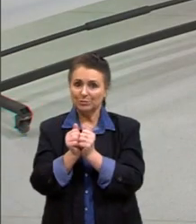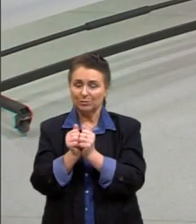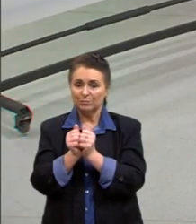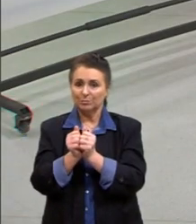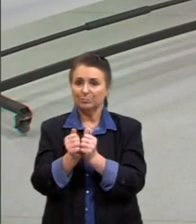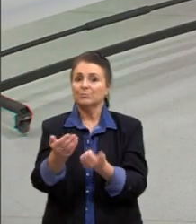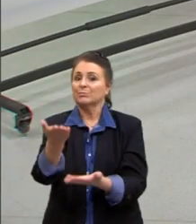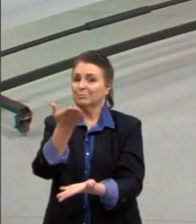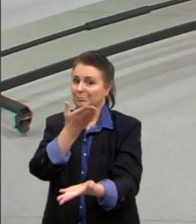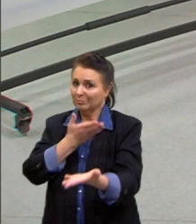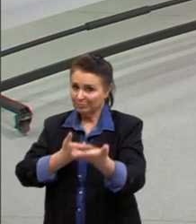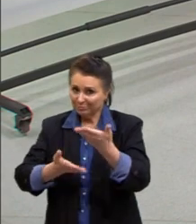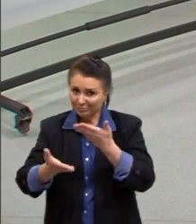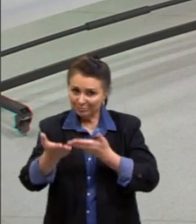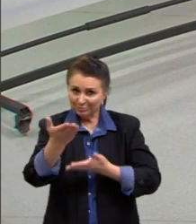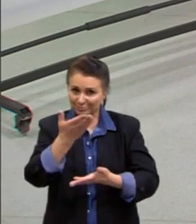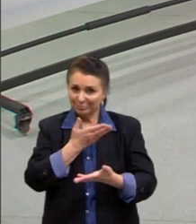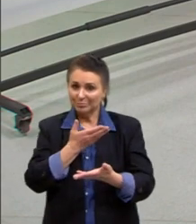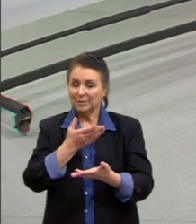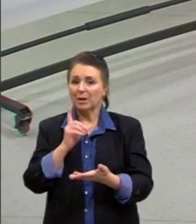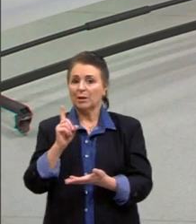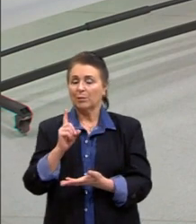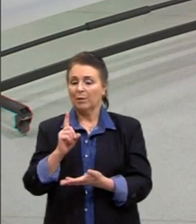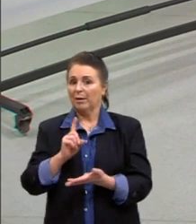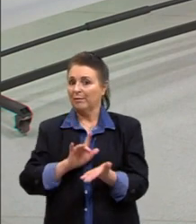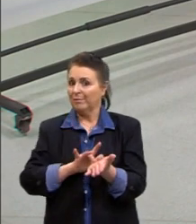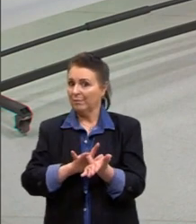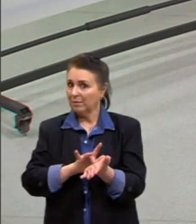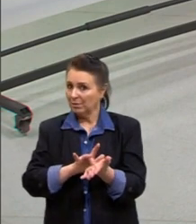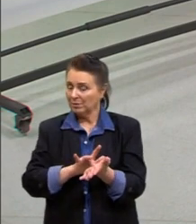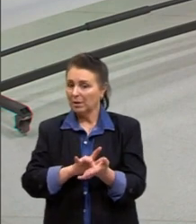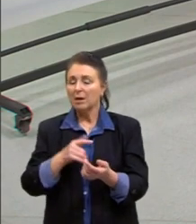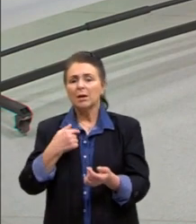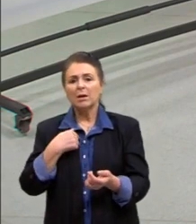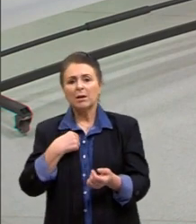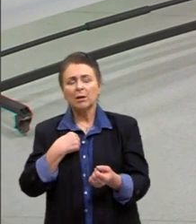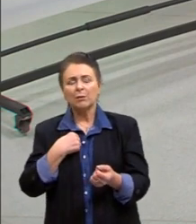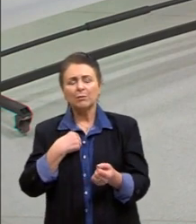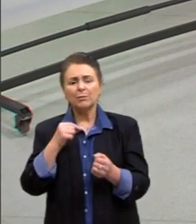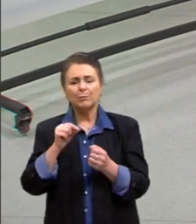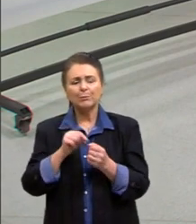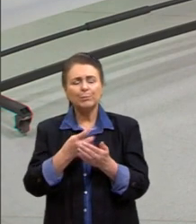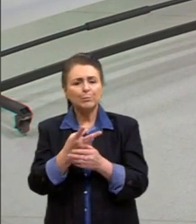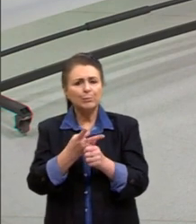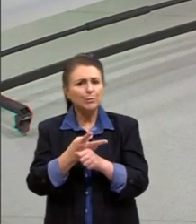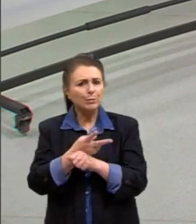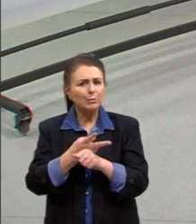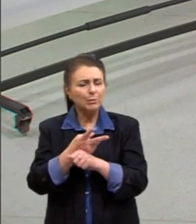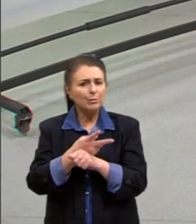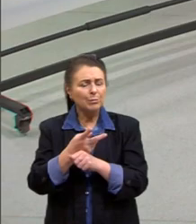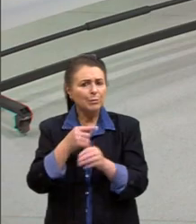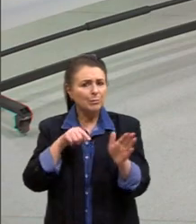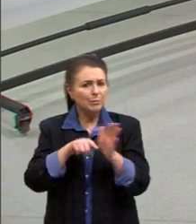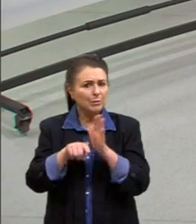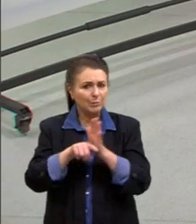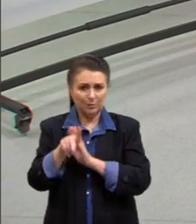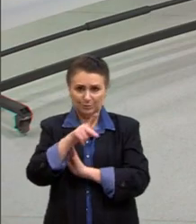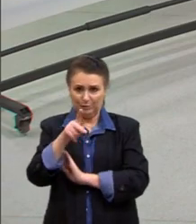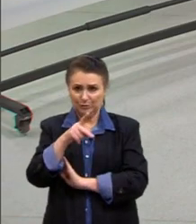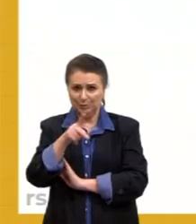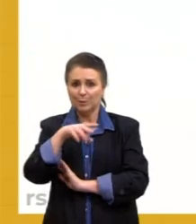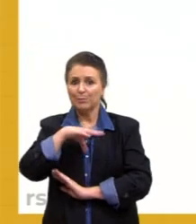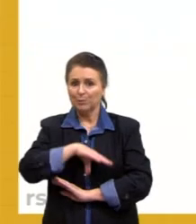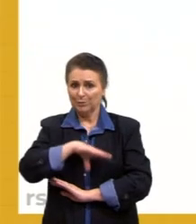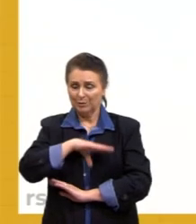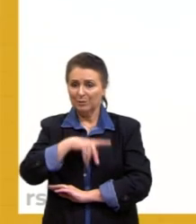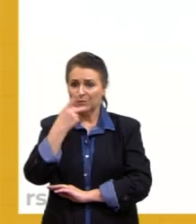nossa interação aqui ela não é de fachada eu fui atrás de uma questão tá que eu achei muito interessante e